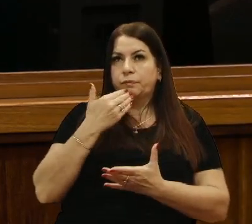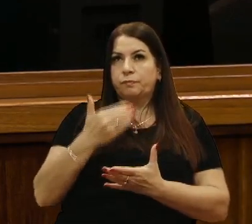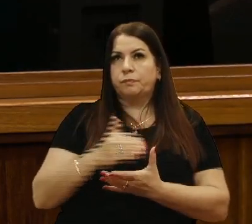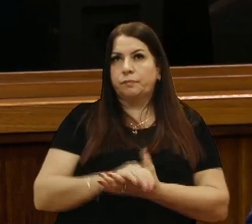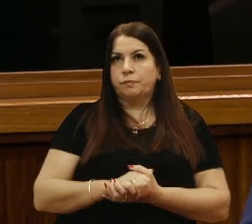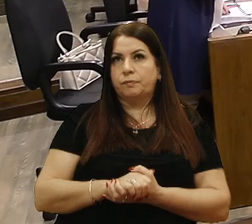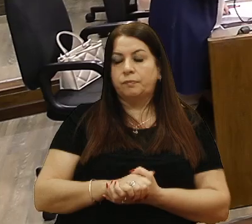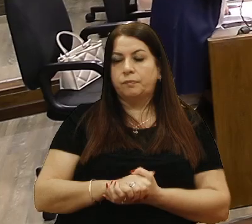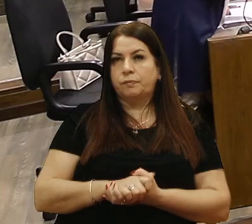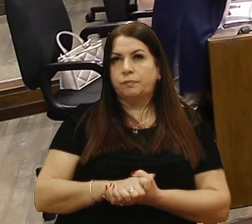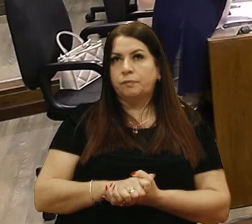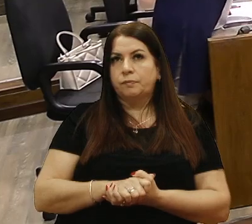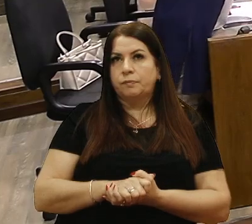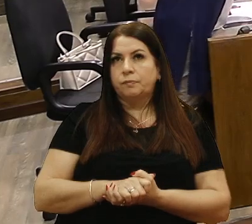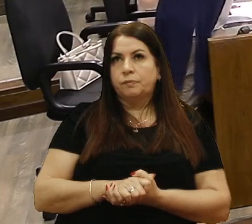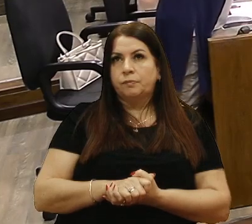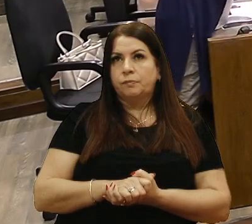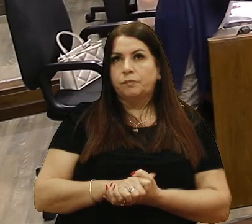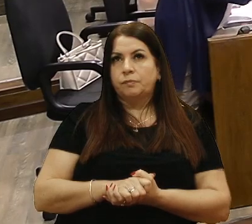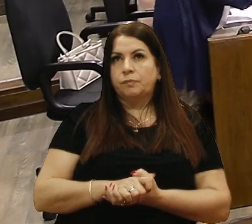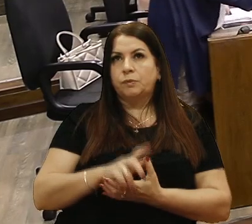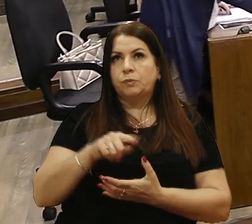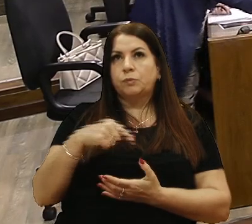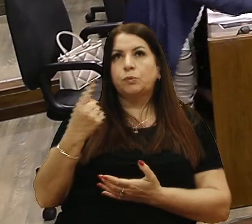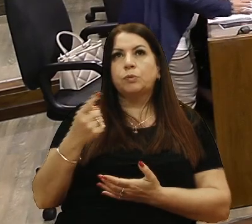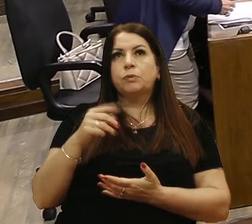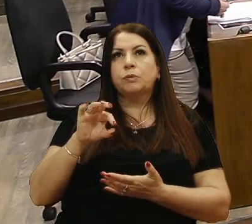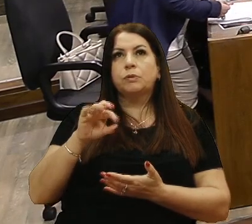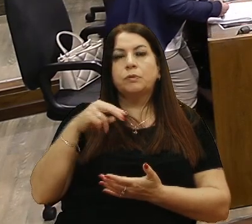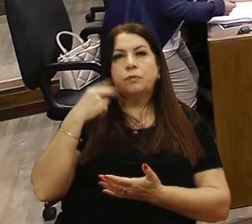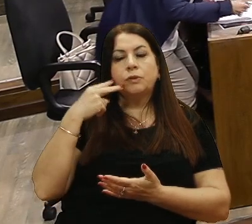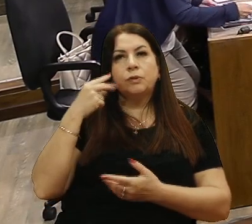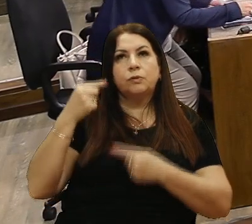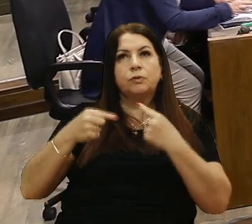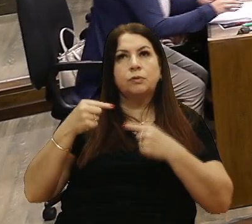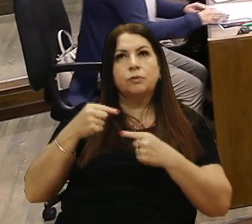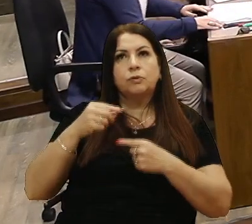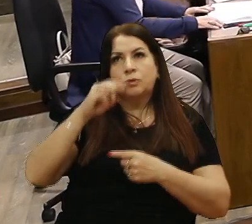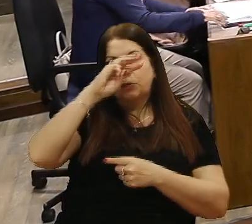favorável. Próximo inscrito em discussão, vereador Juliano Valim.